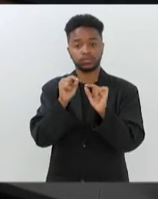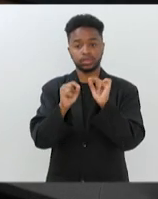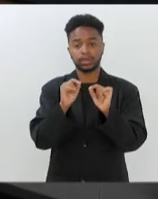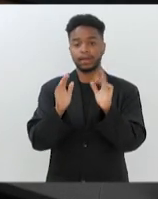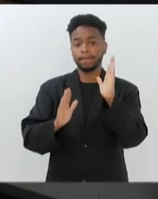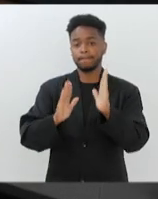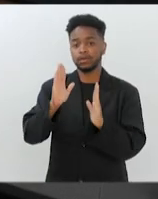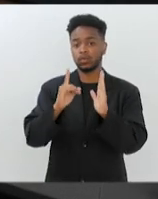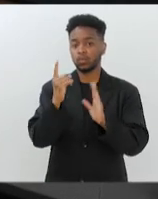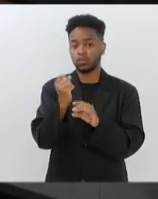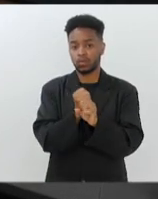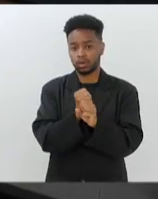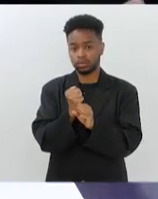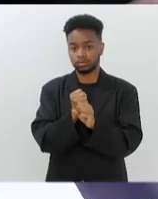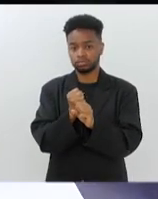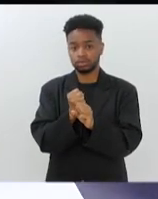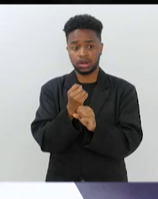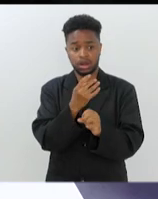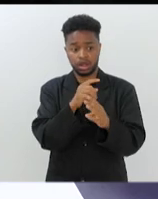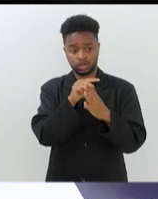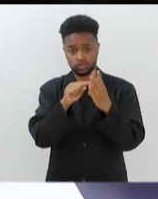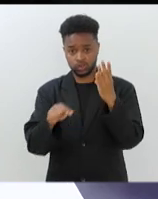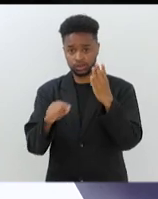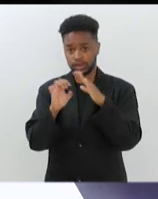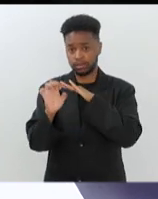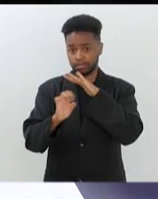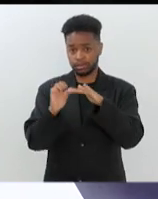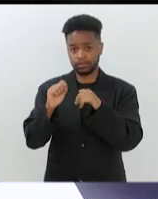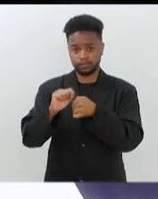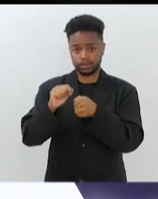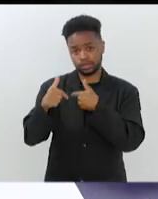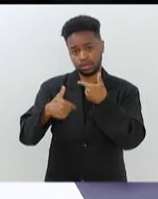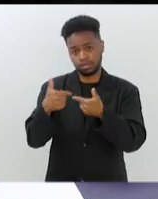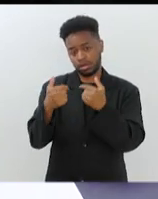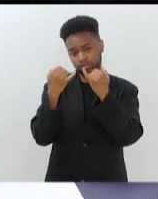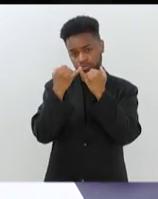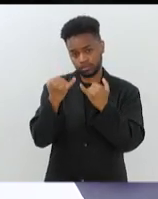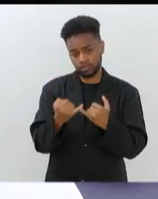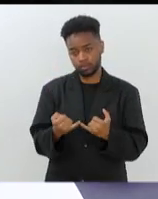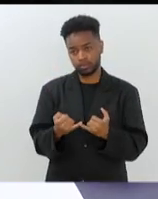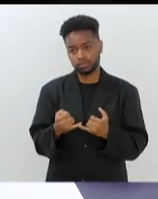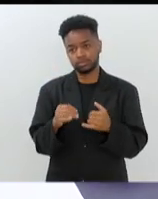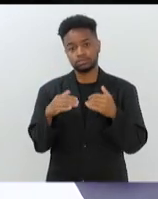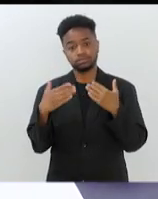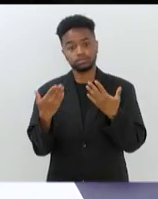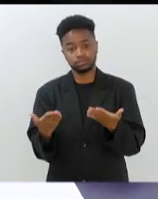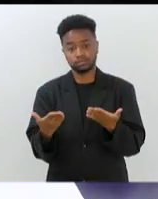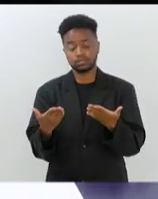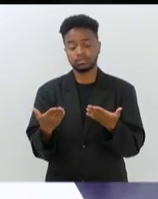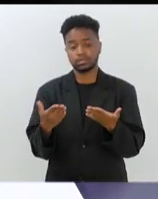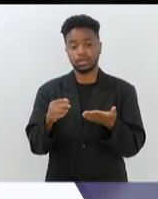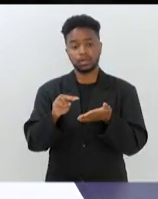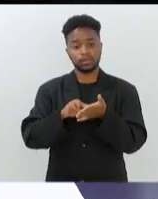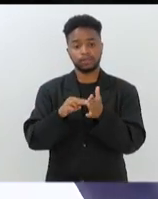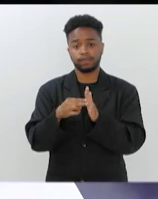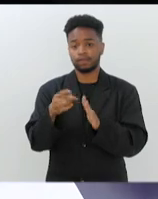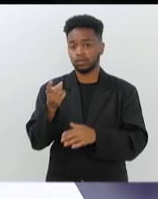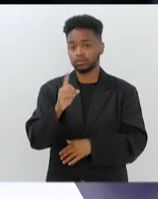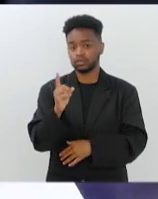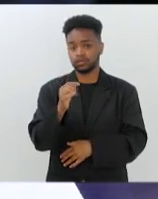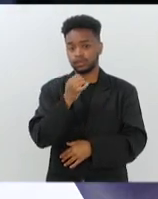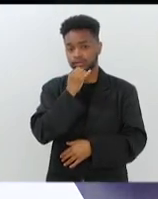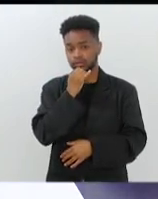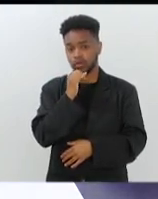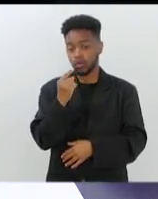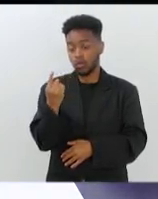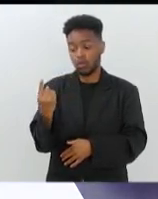ano as quatro agências possam executar valores aproximados né então não quer dizer que uma